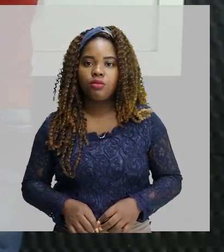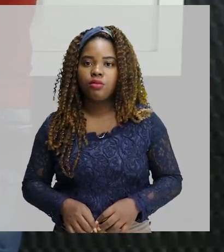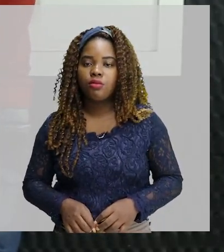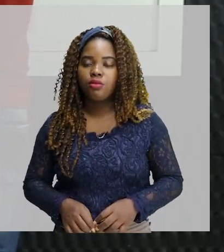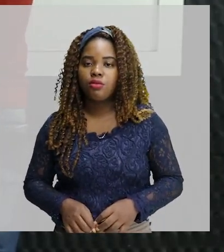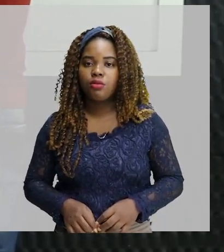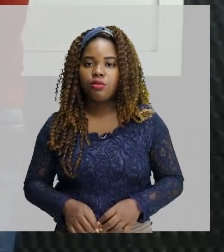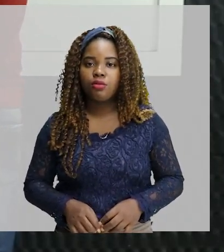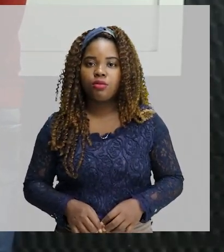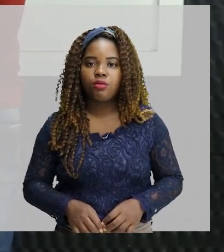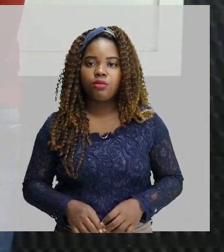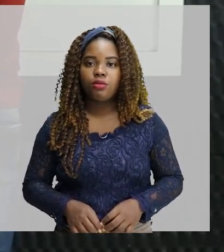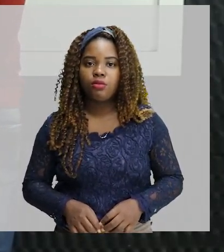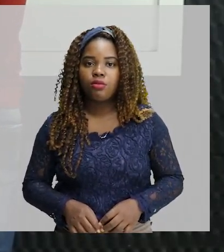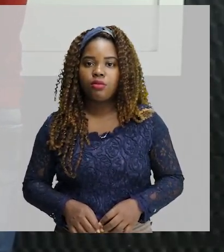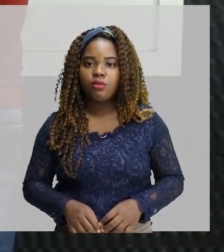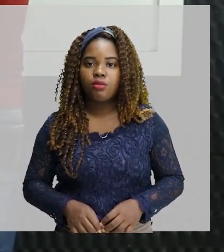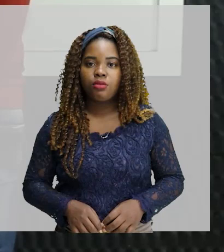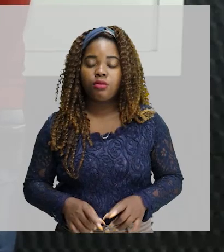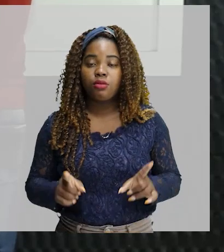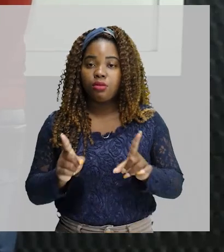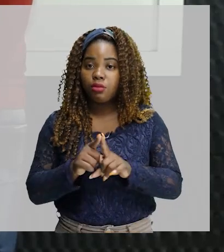incondicionada. Olha aqui,